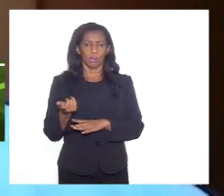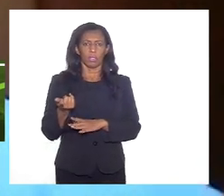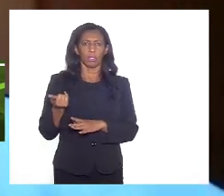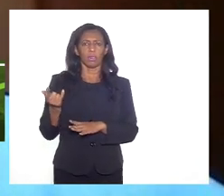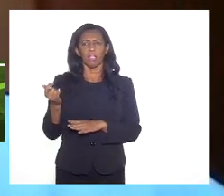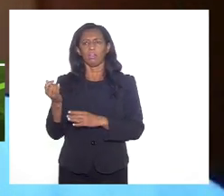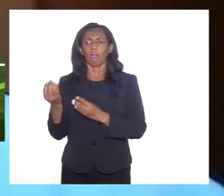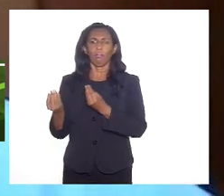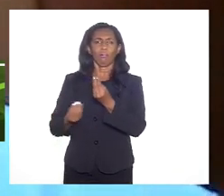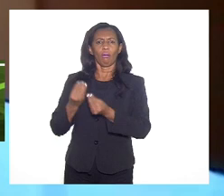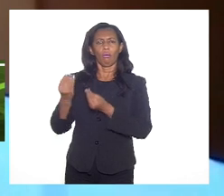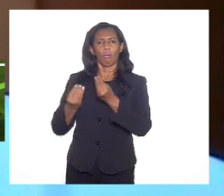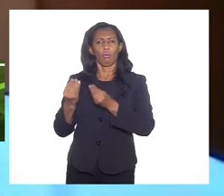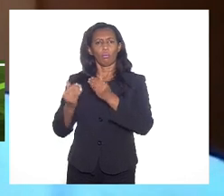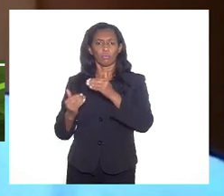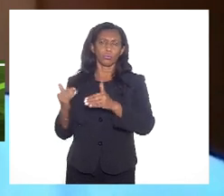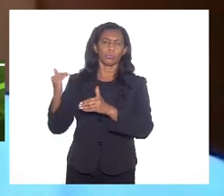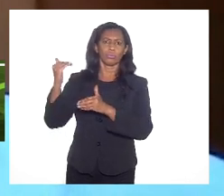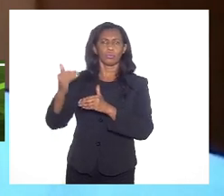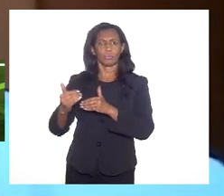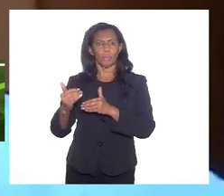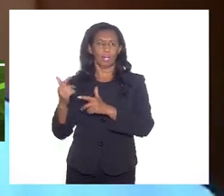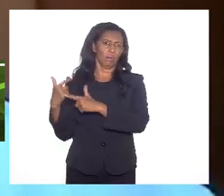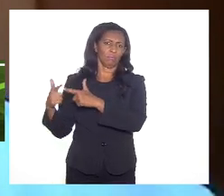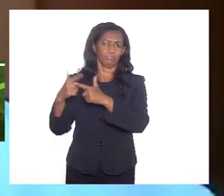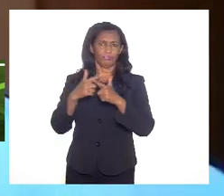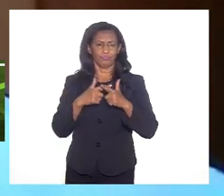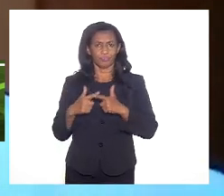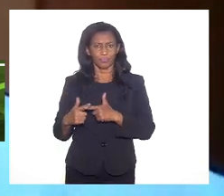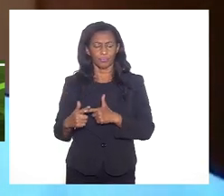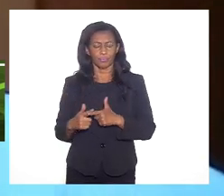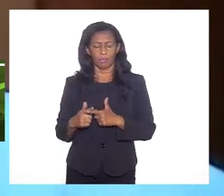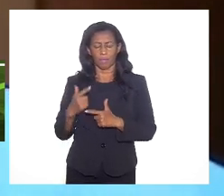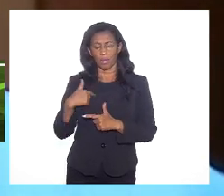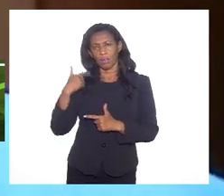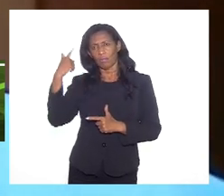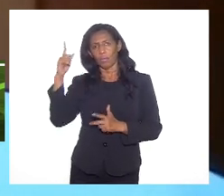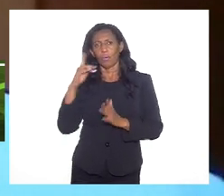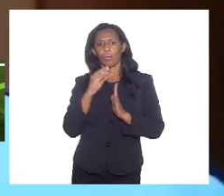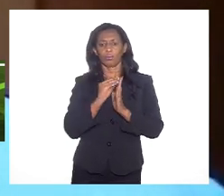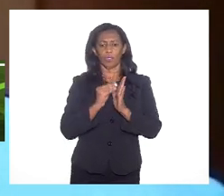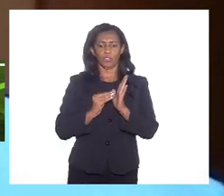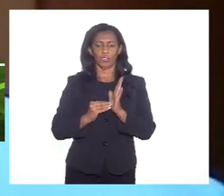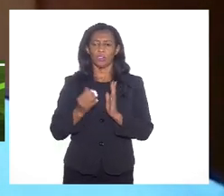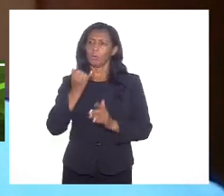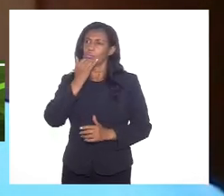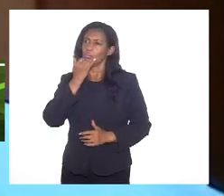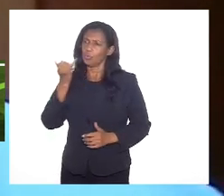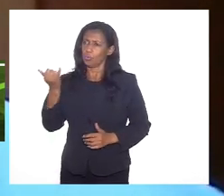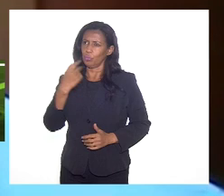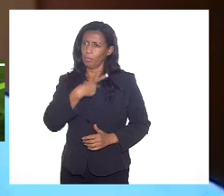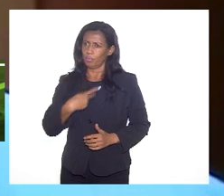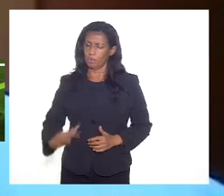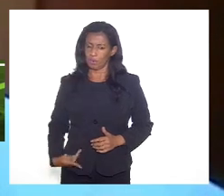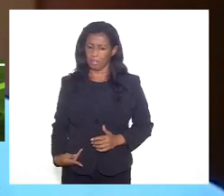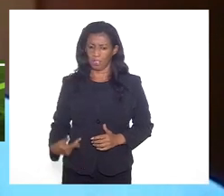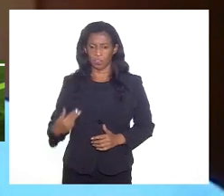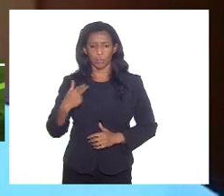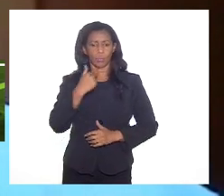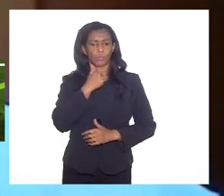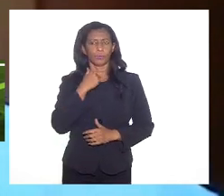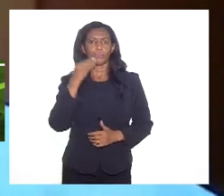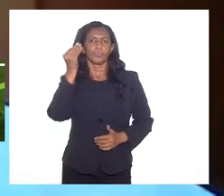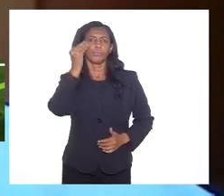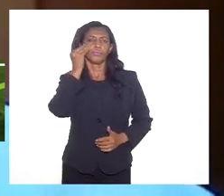superação dos nossos gargalos. Eu estava em outra agenda, e me desculpe, presidente Márcio Canella, e não pude assistir